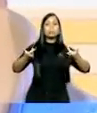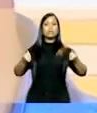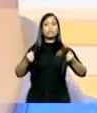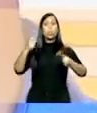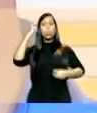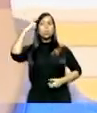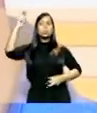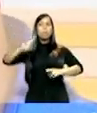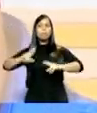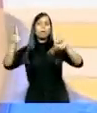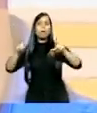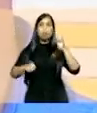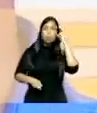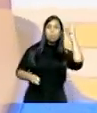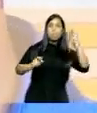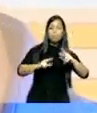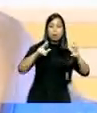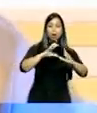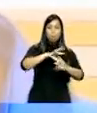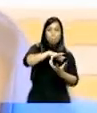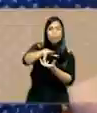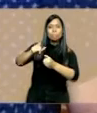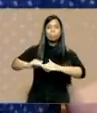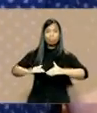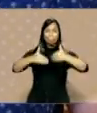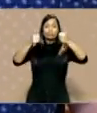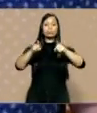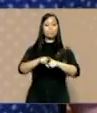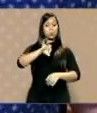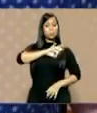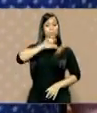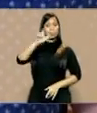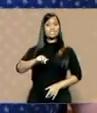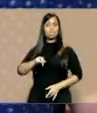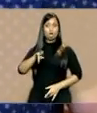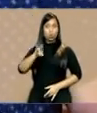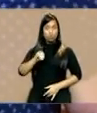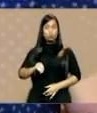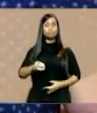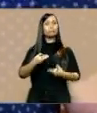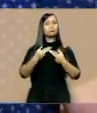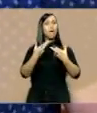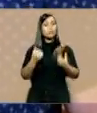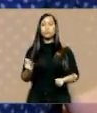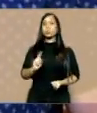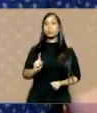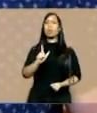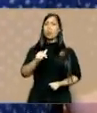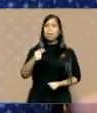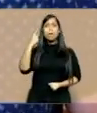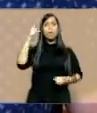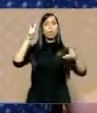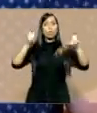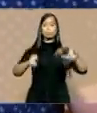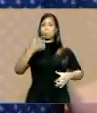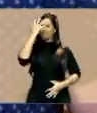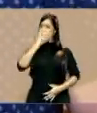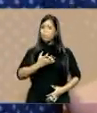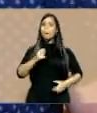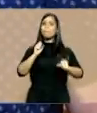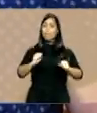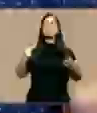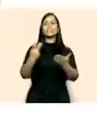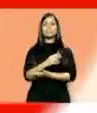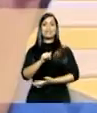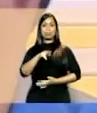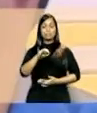As diferenças culturais, elas enriquecem a humanidade. Para o policial militar Cabo Sérgio, a intolerância é assunto sério e pode